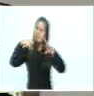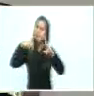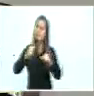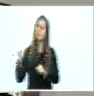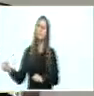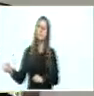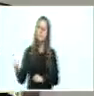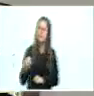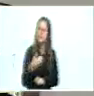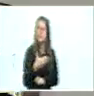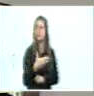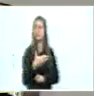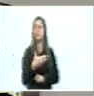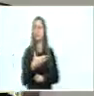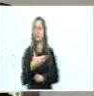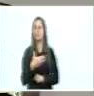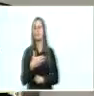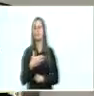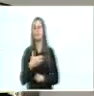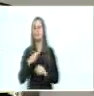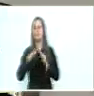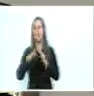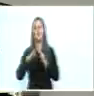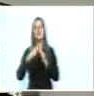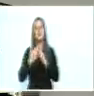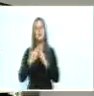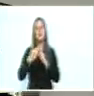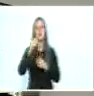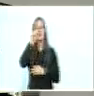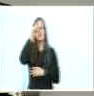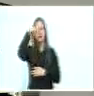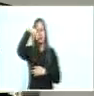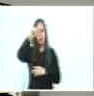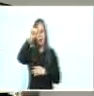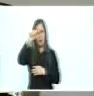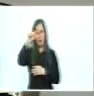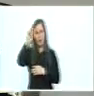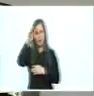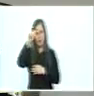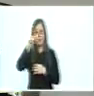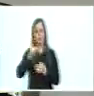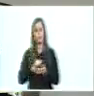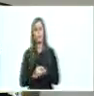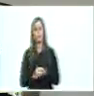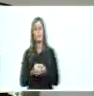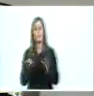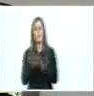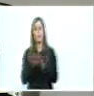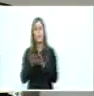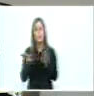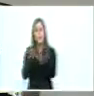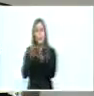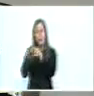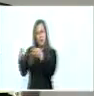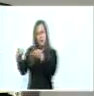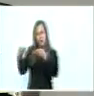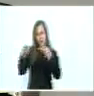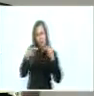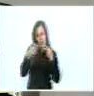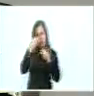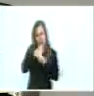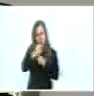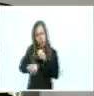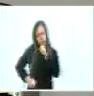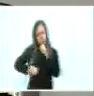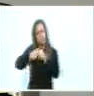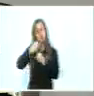novos integrantes da Liga das Escolas de Samba de nosso município. E também o convite que eu faço todo ano, fico